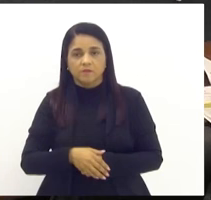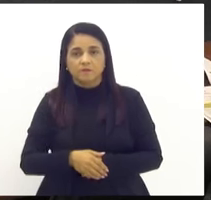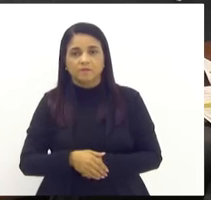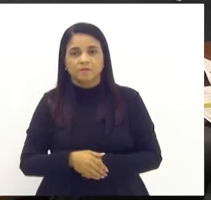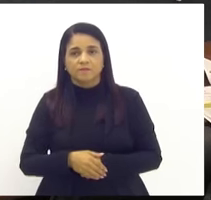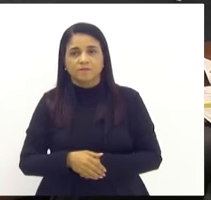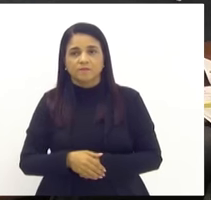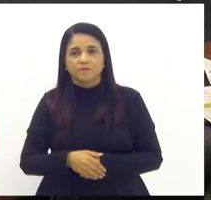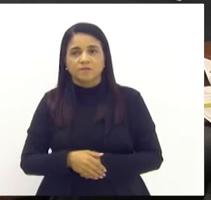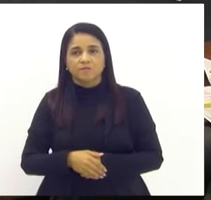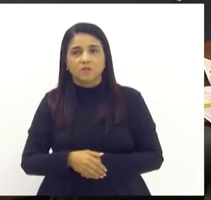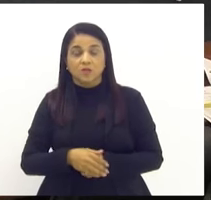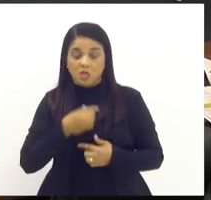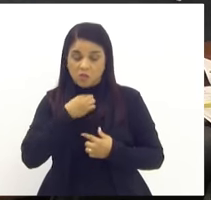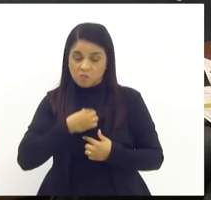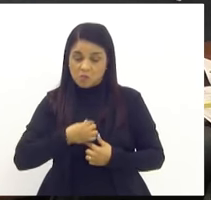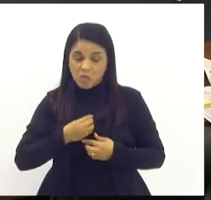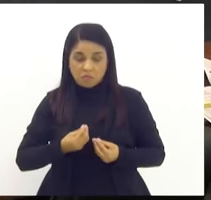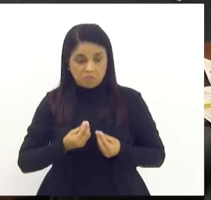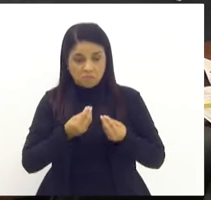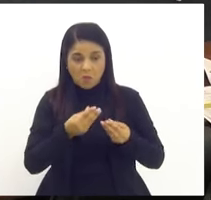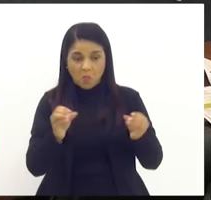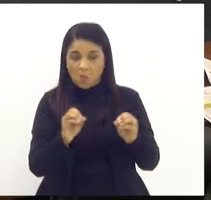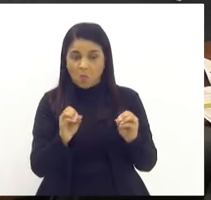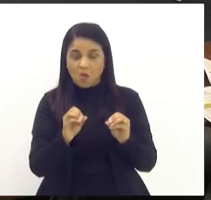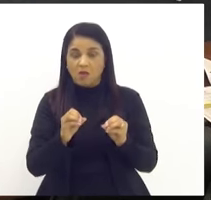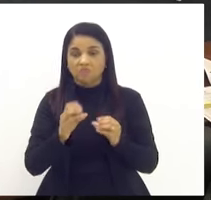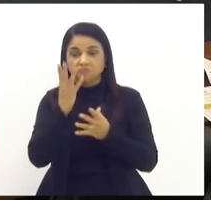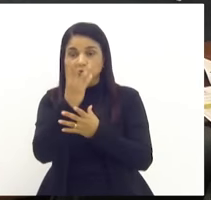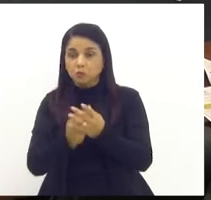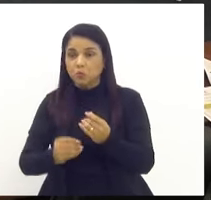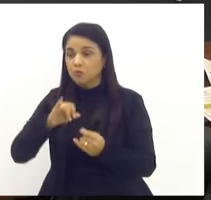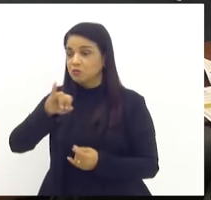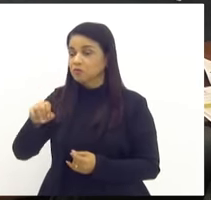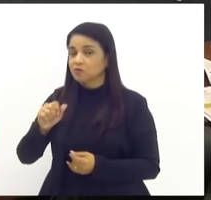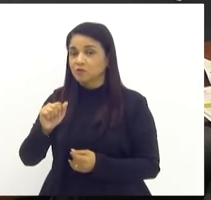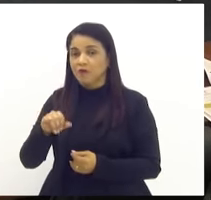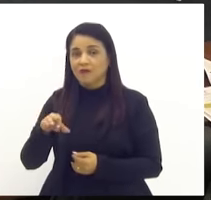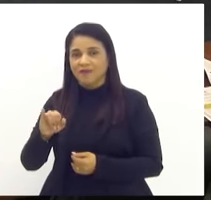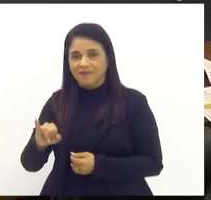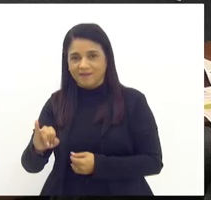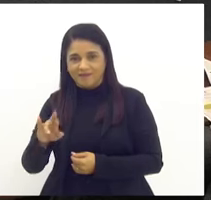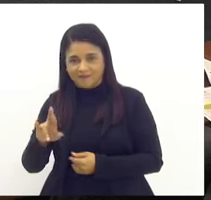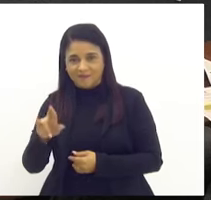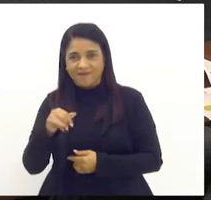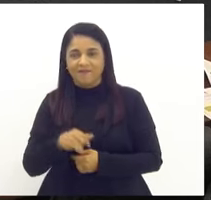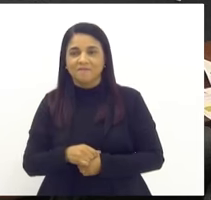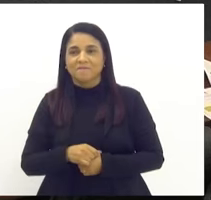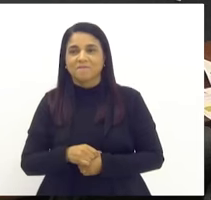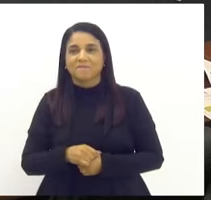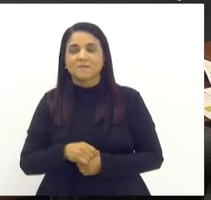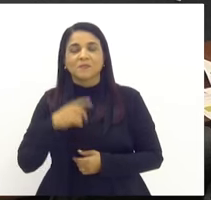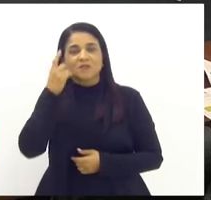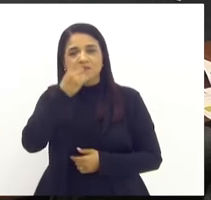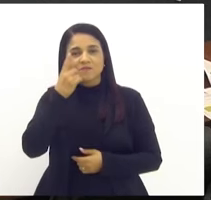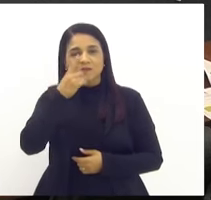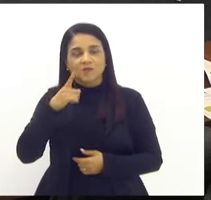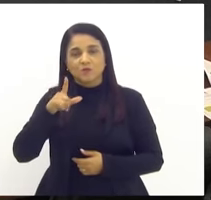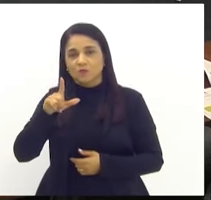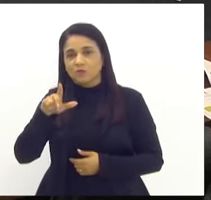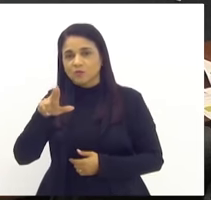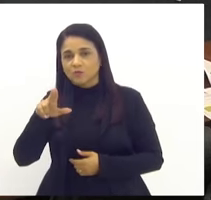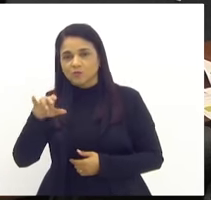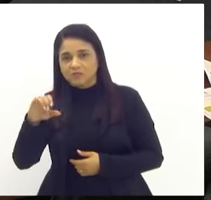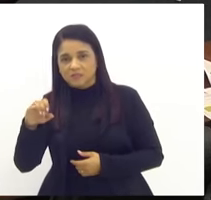falei que não ia dar medalha mas jar até sumiu gente já voltar que eu tô brincando deputada Lucinha